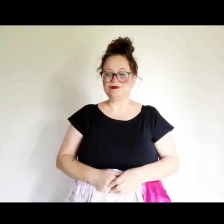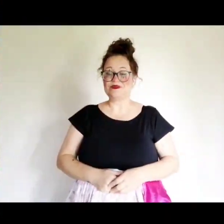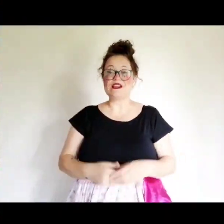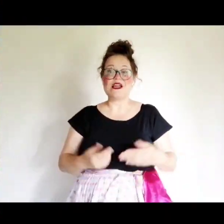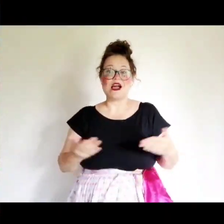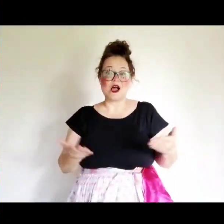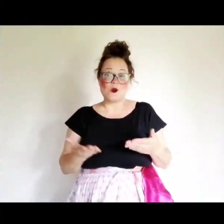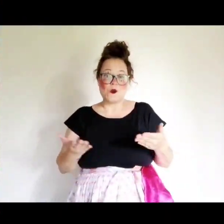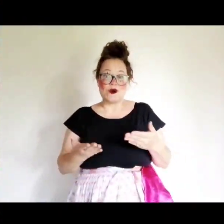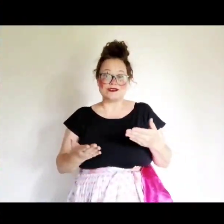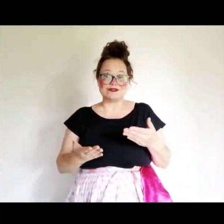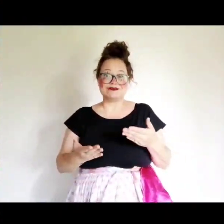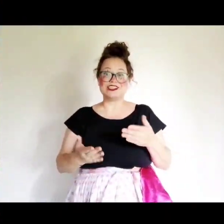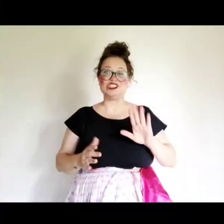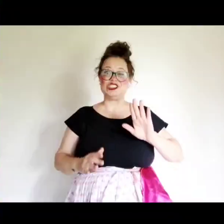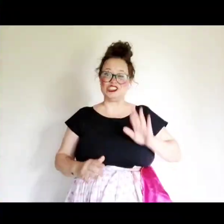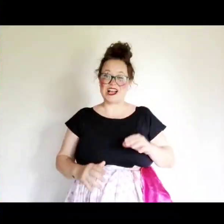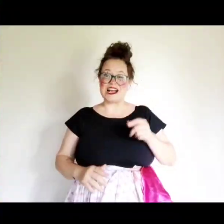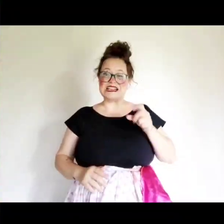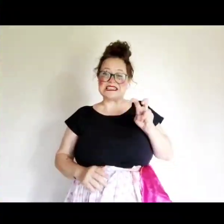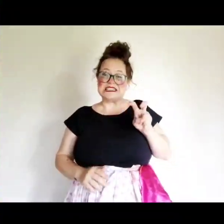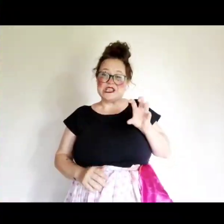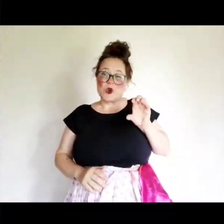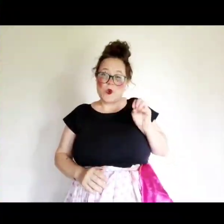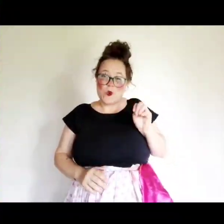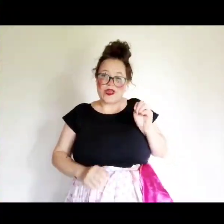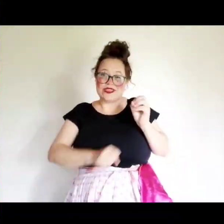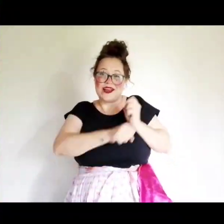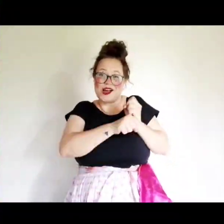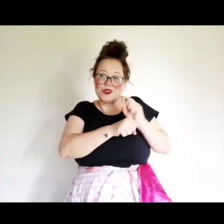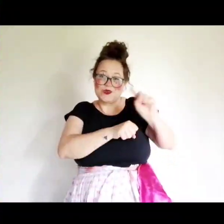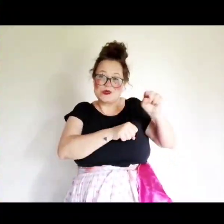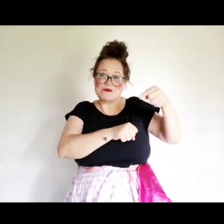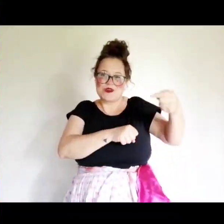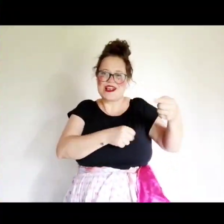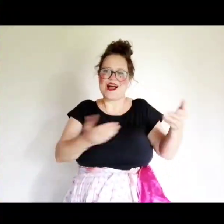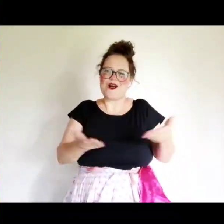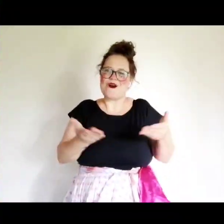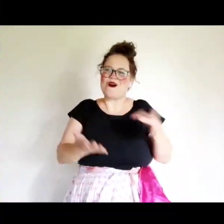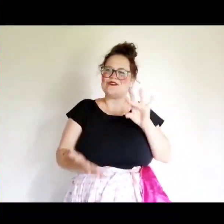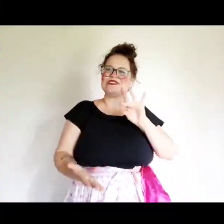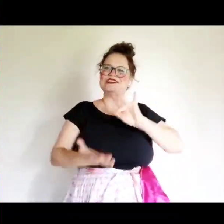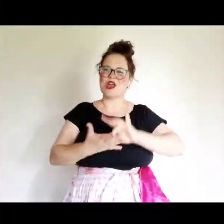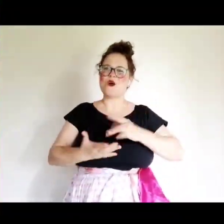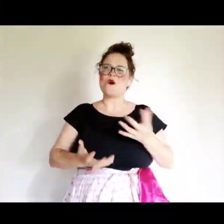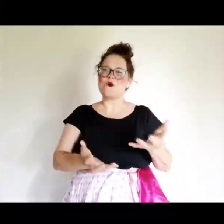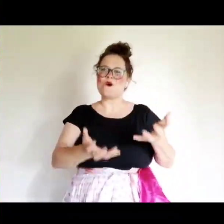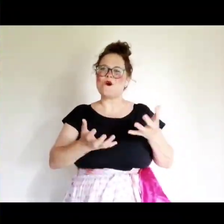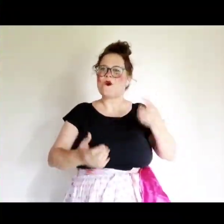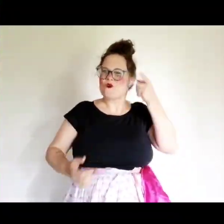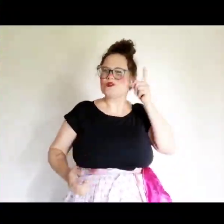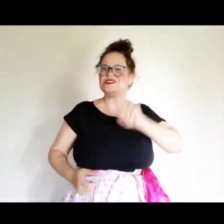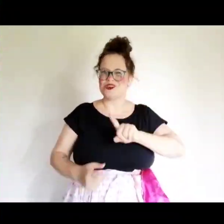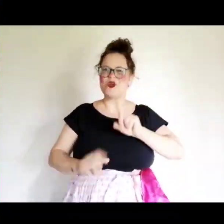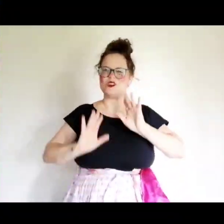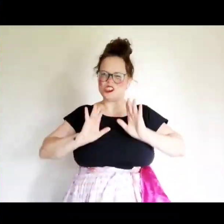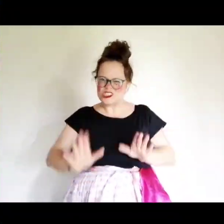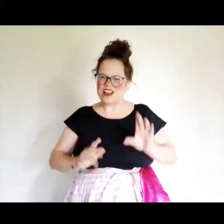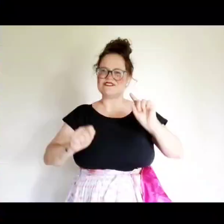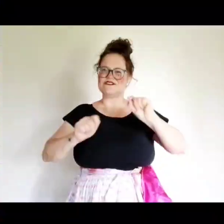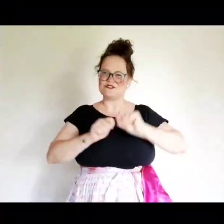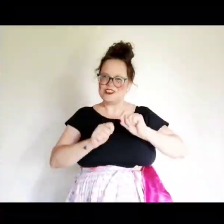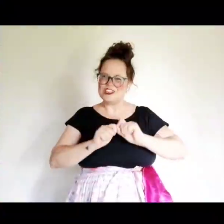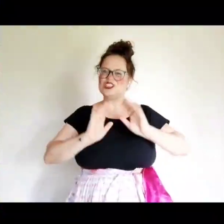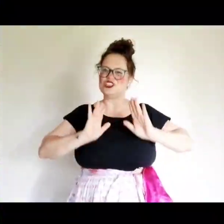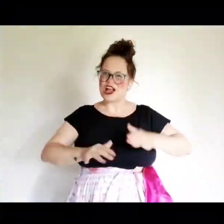E agora, com quase 50 anos, eu vou realizar o meu desejo. Ou melhor dizendo, eu já